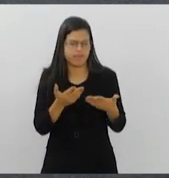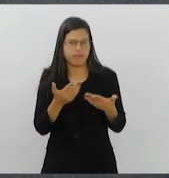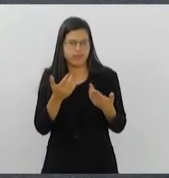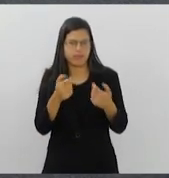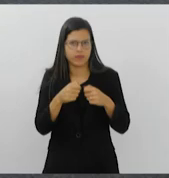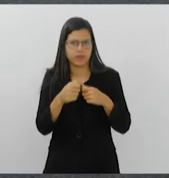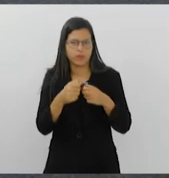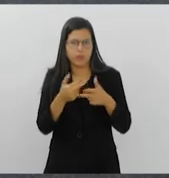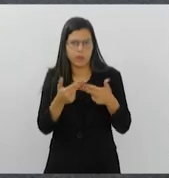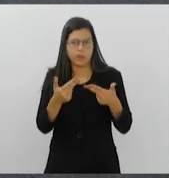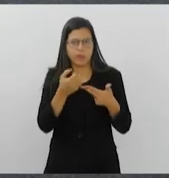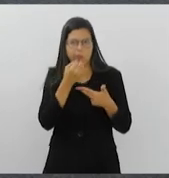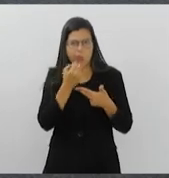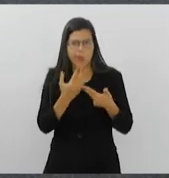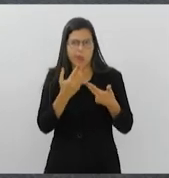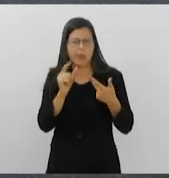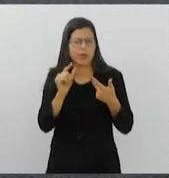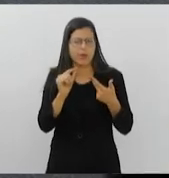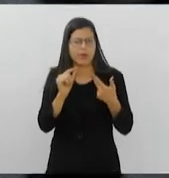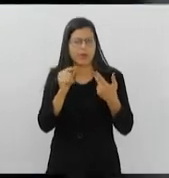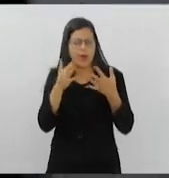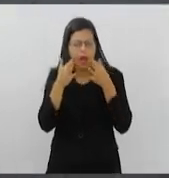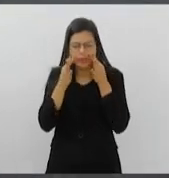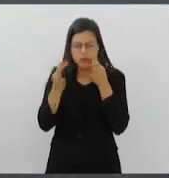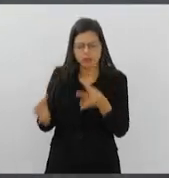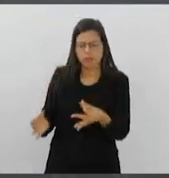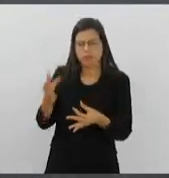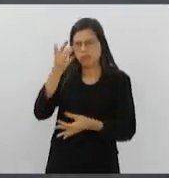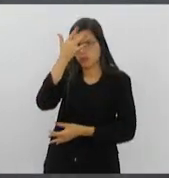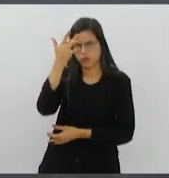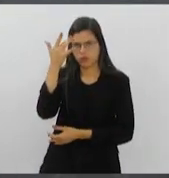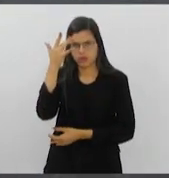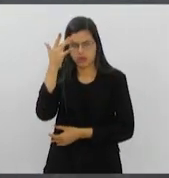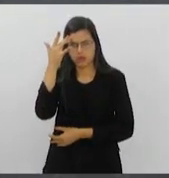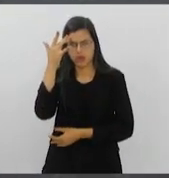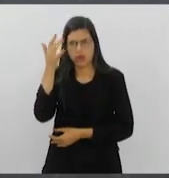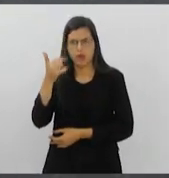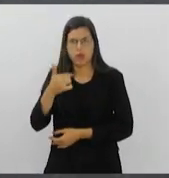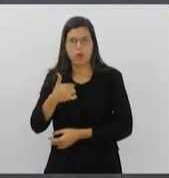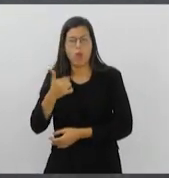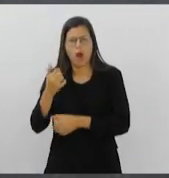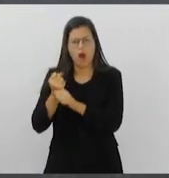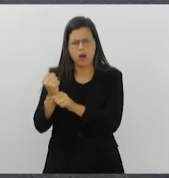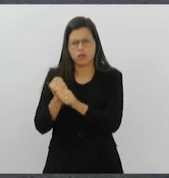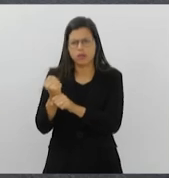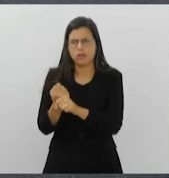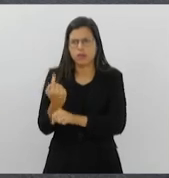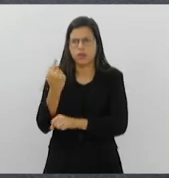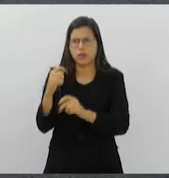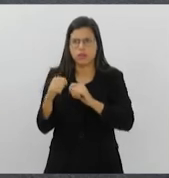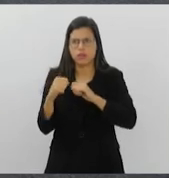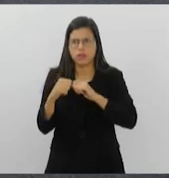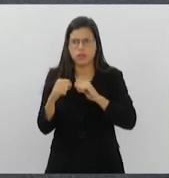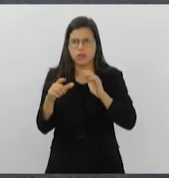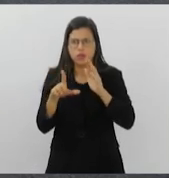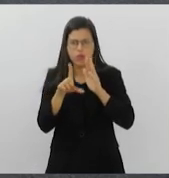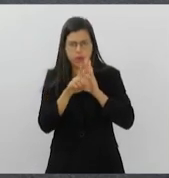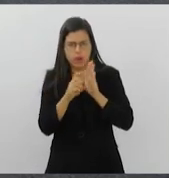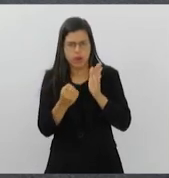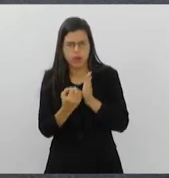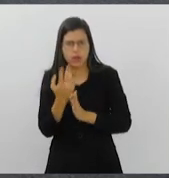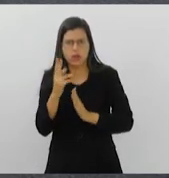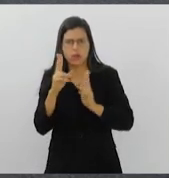saúde mental. Eu, há muitos e muitos anos atrás, fiz uma lei de humanização da saúde mental aqui no